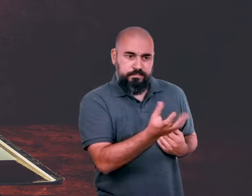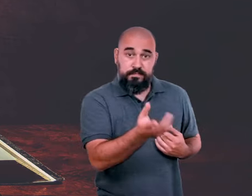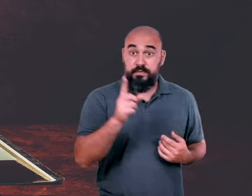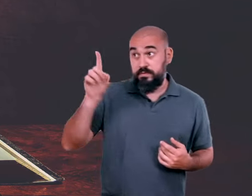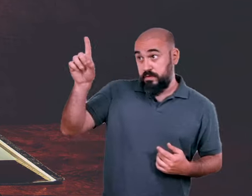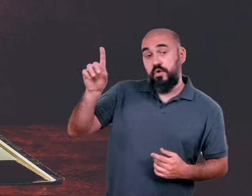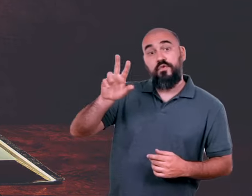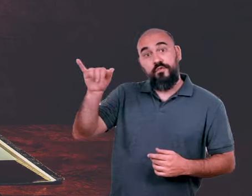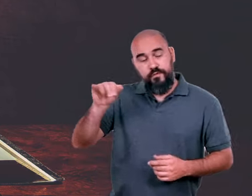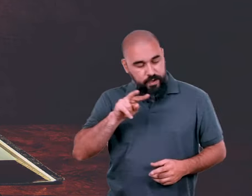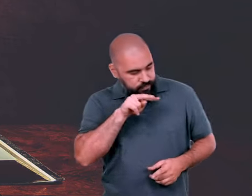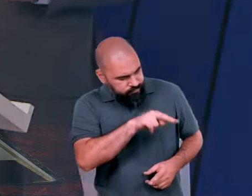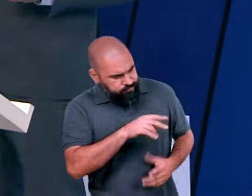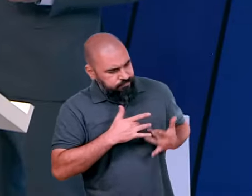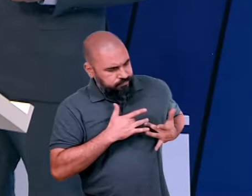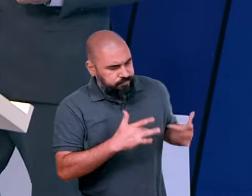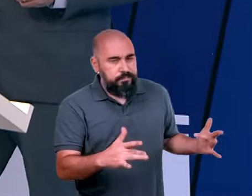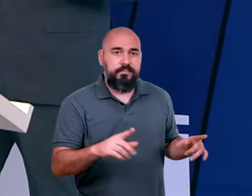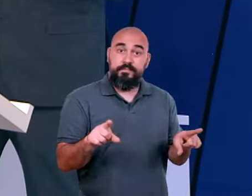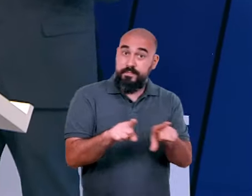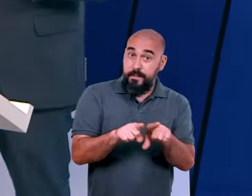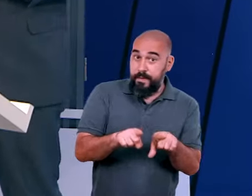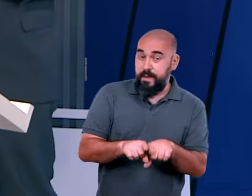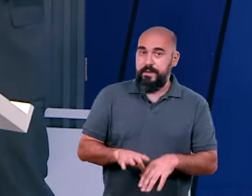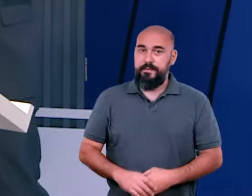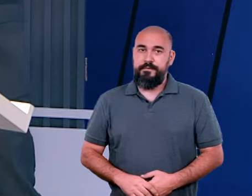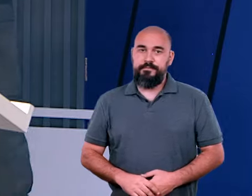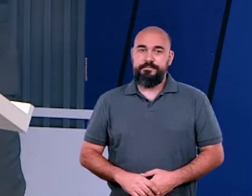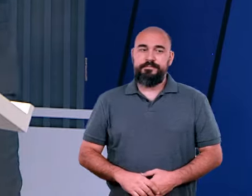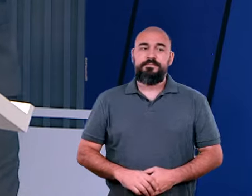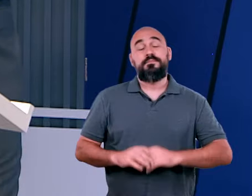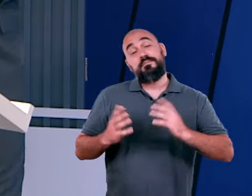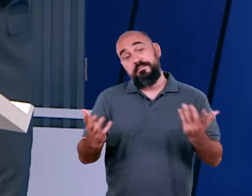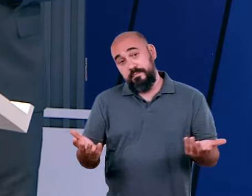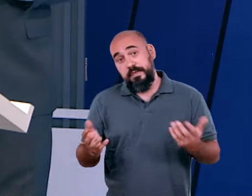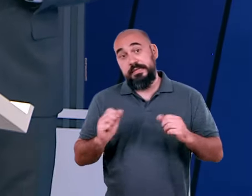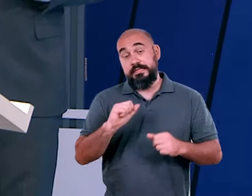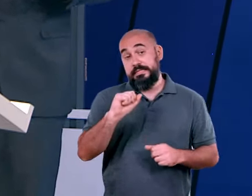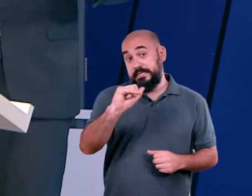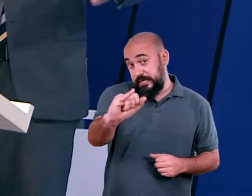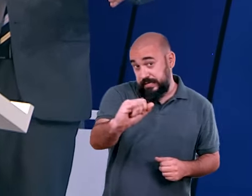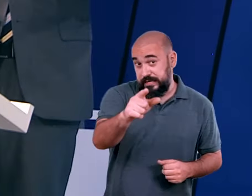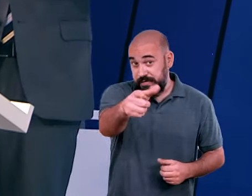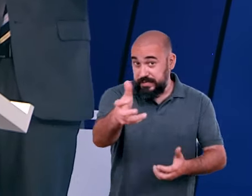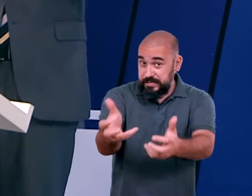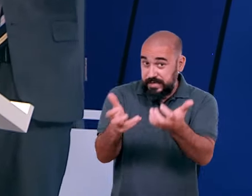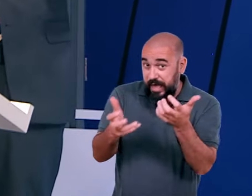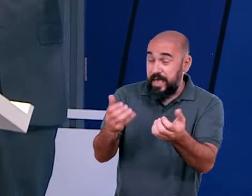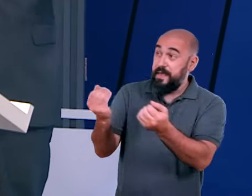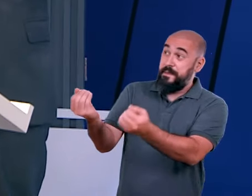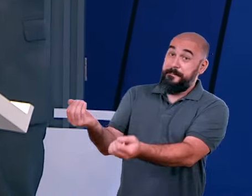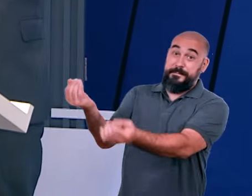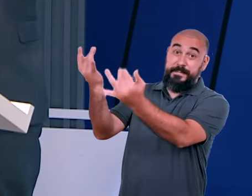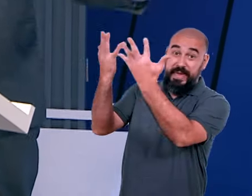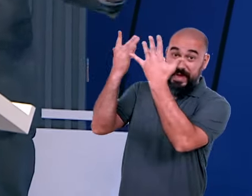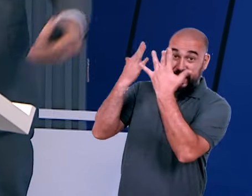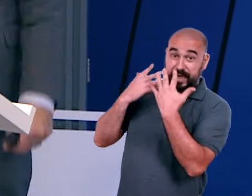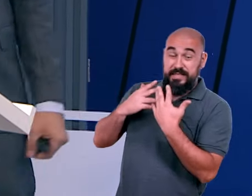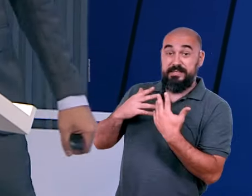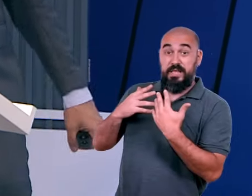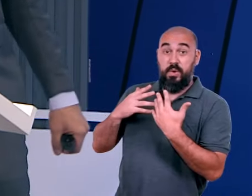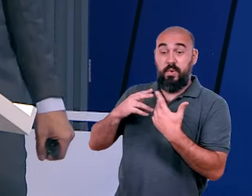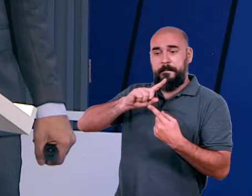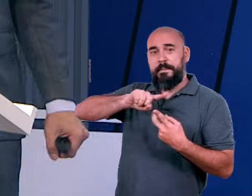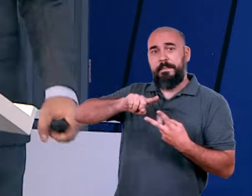vocês serão medidos também. Ou seja, se você quer bênçãos incontáveis de